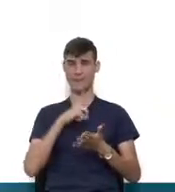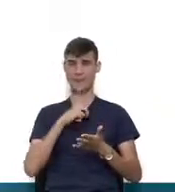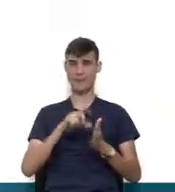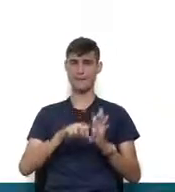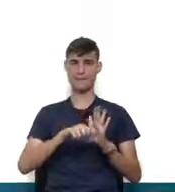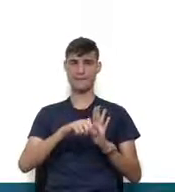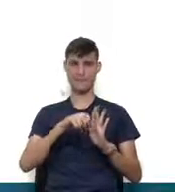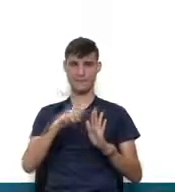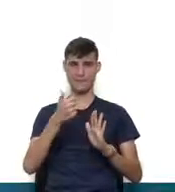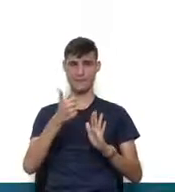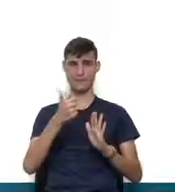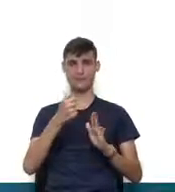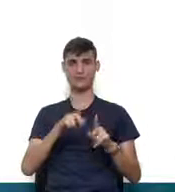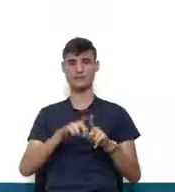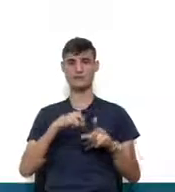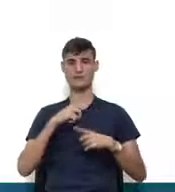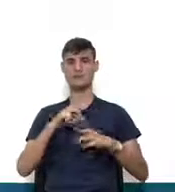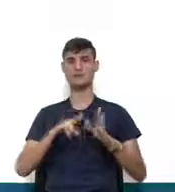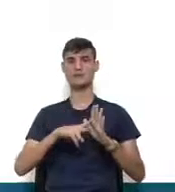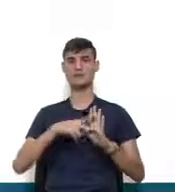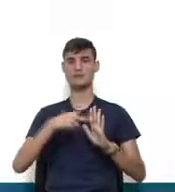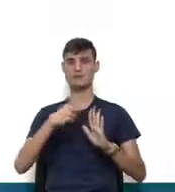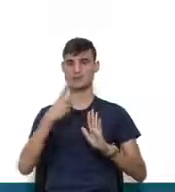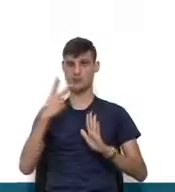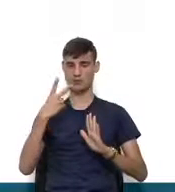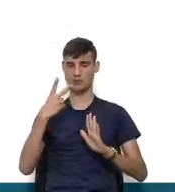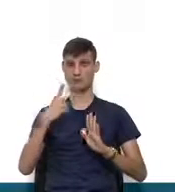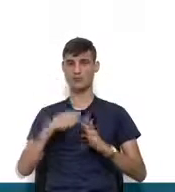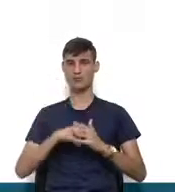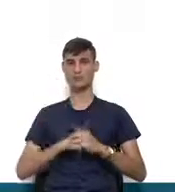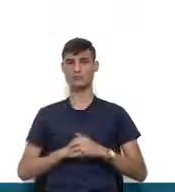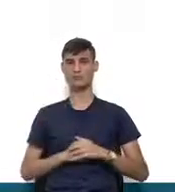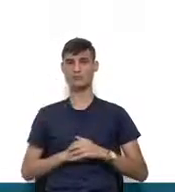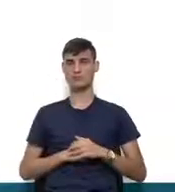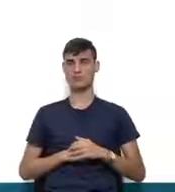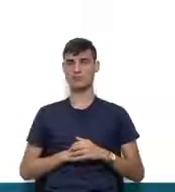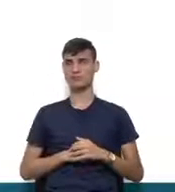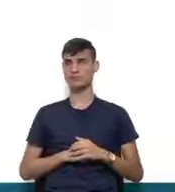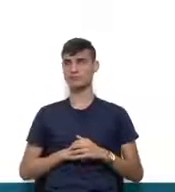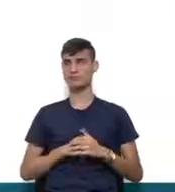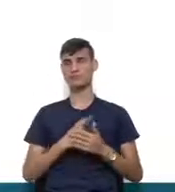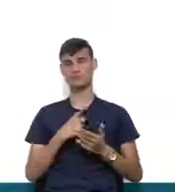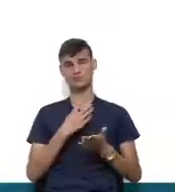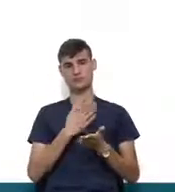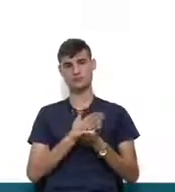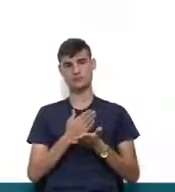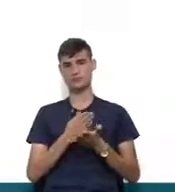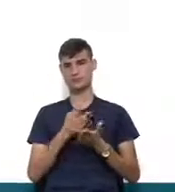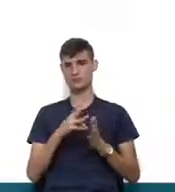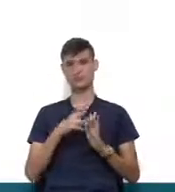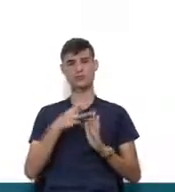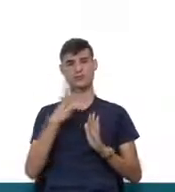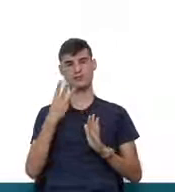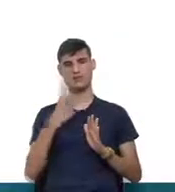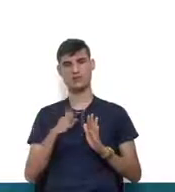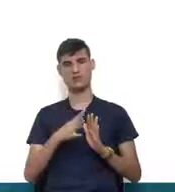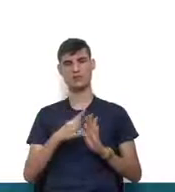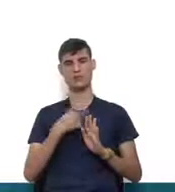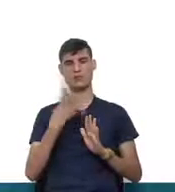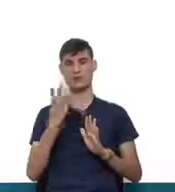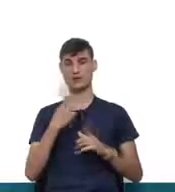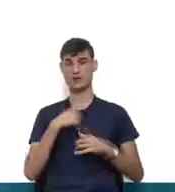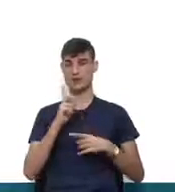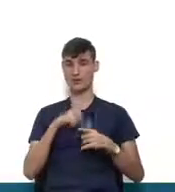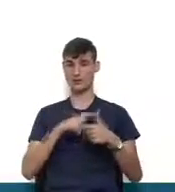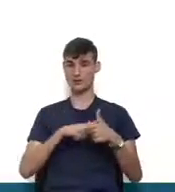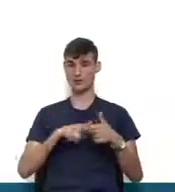primeiro termo, aqui nós temos o segundo termo, e assim sucessivamente, eles são divididos